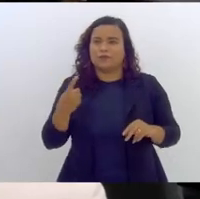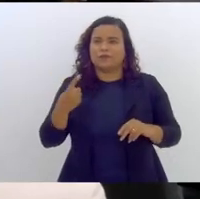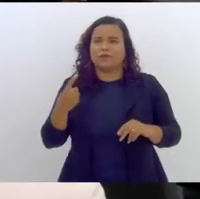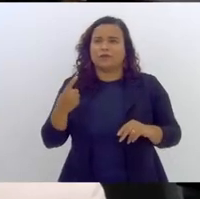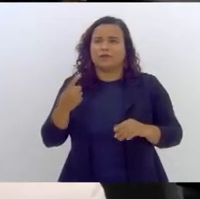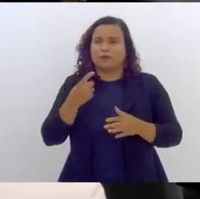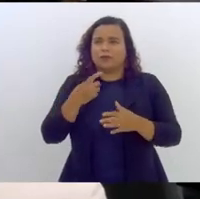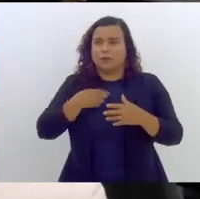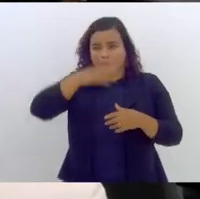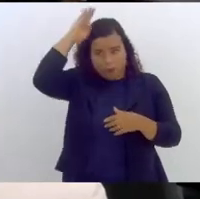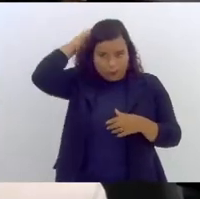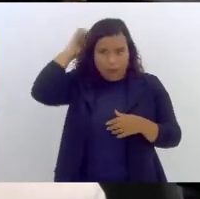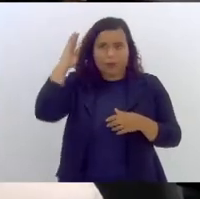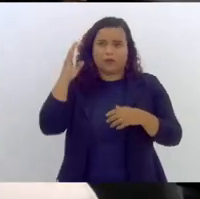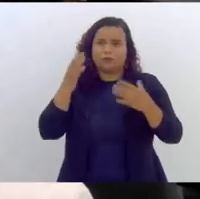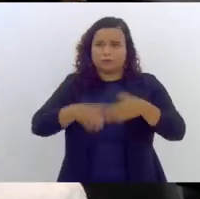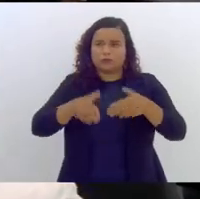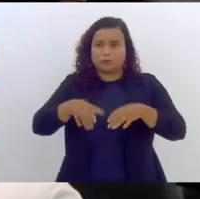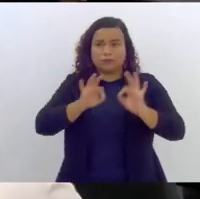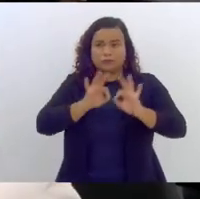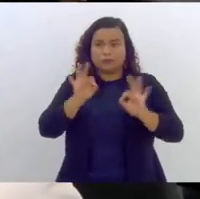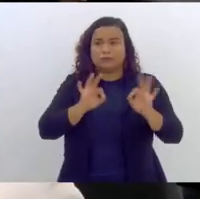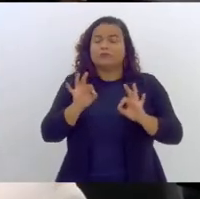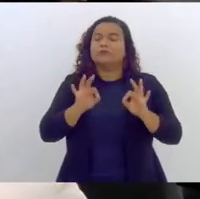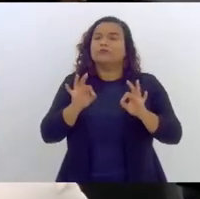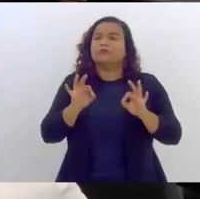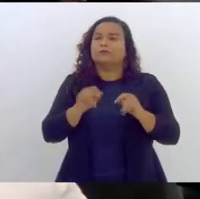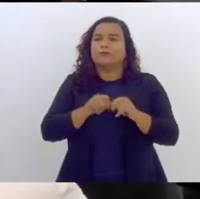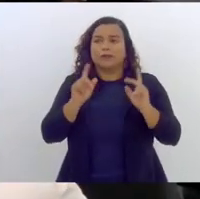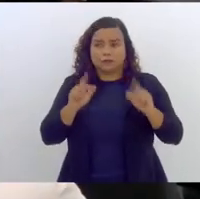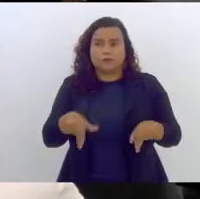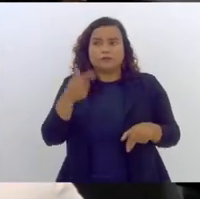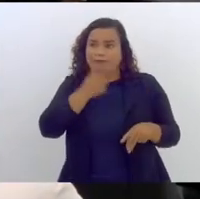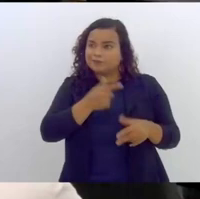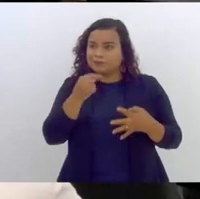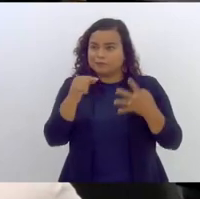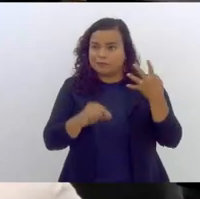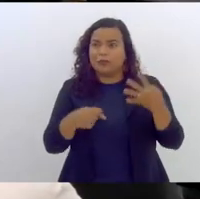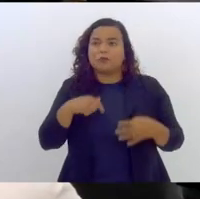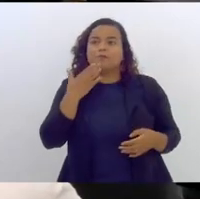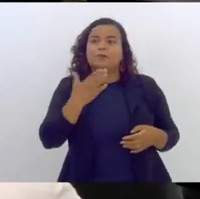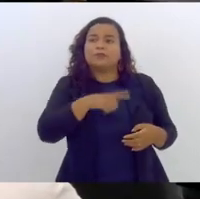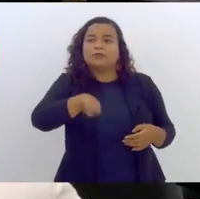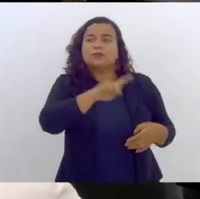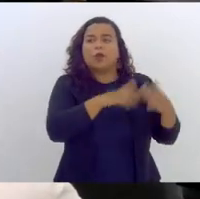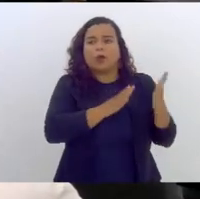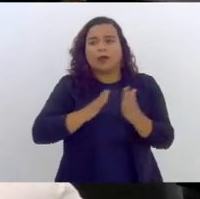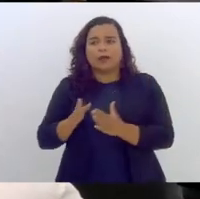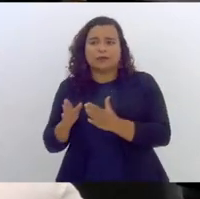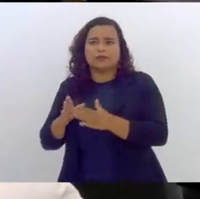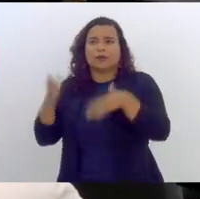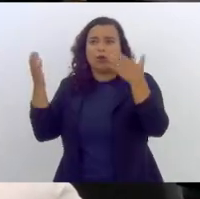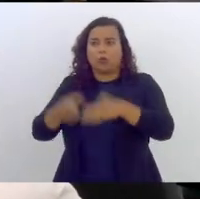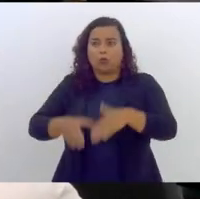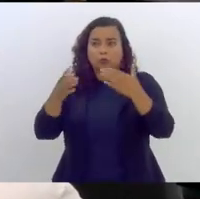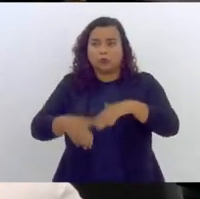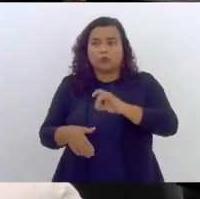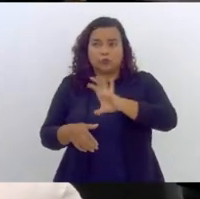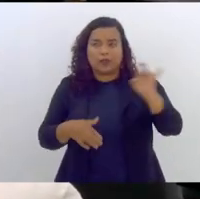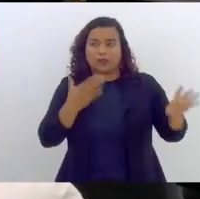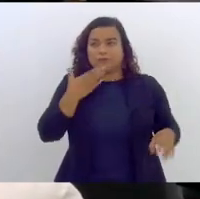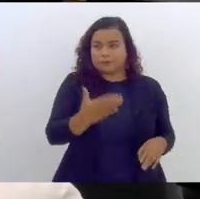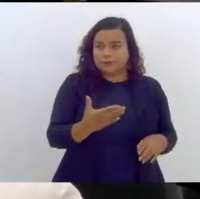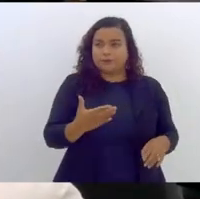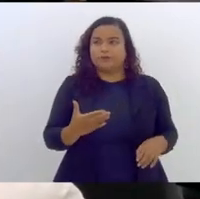bombeiro e deu certo então eu vou pedir para que os senhores se organizem nos concursos que a gente vai tratar